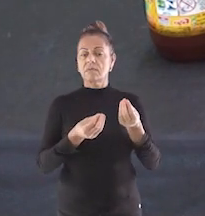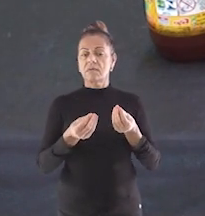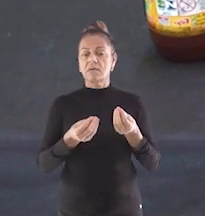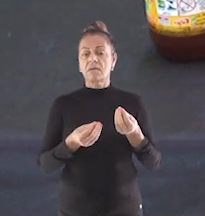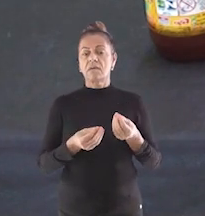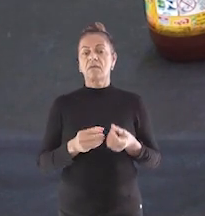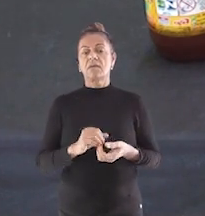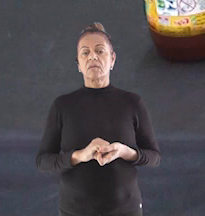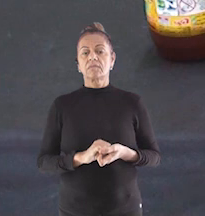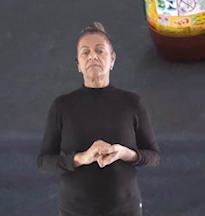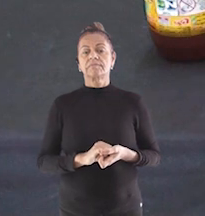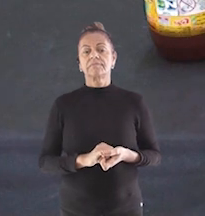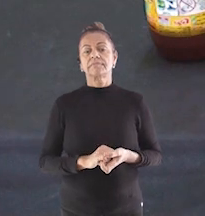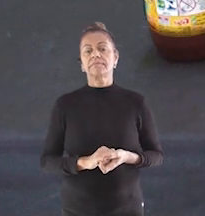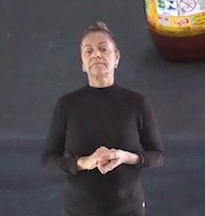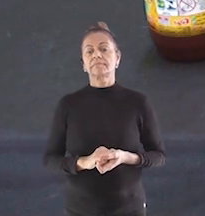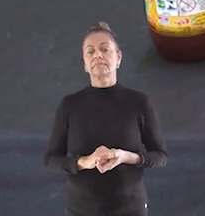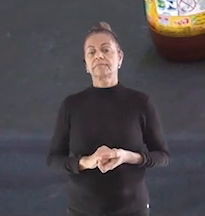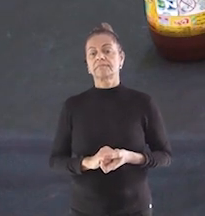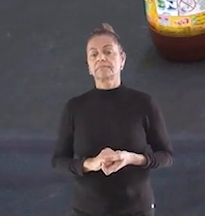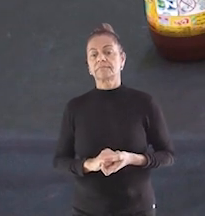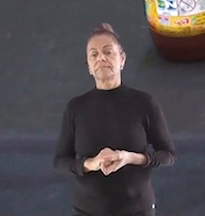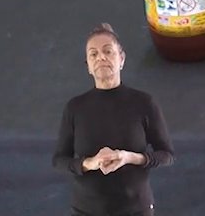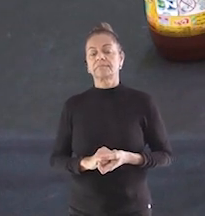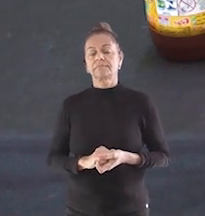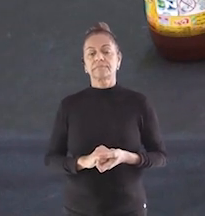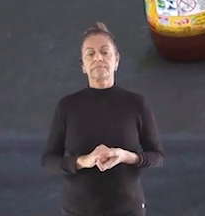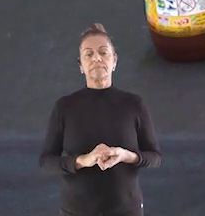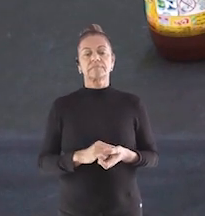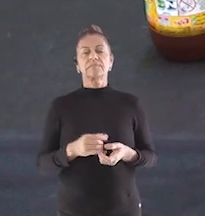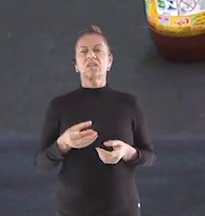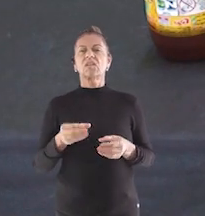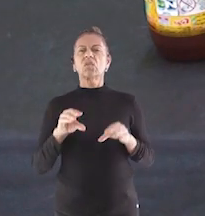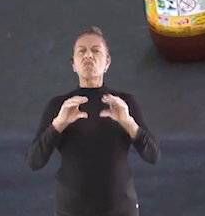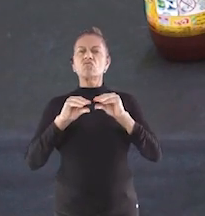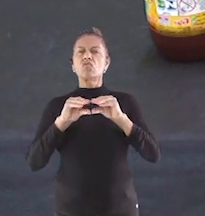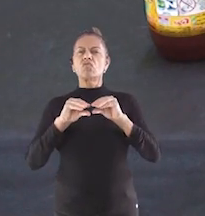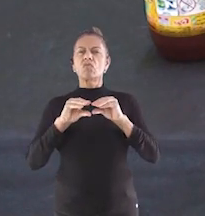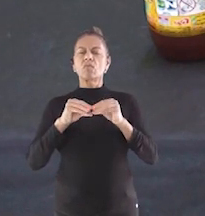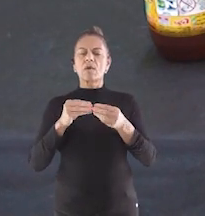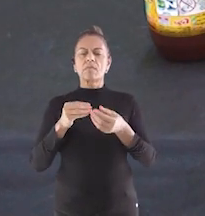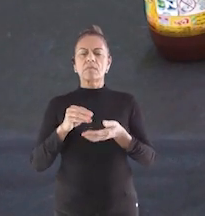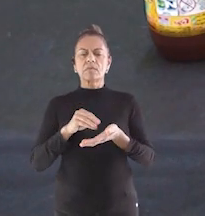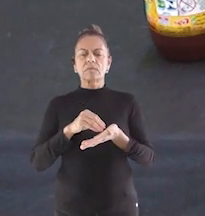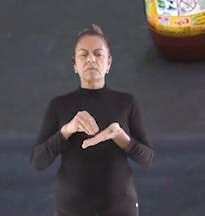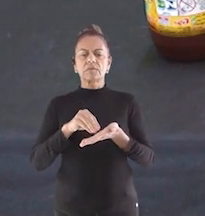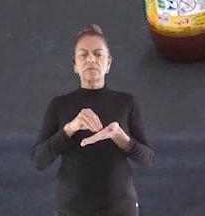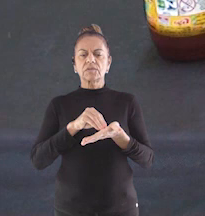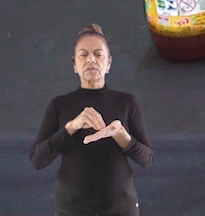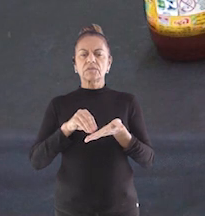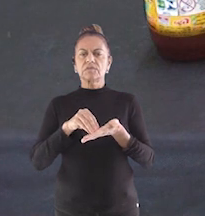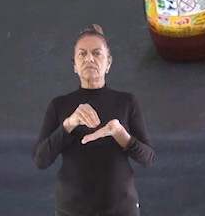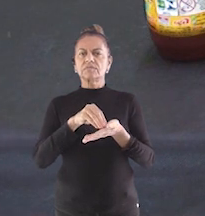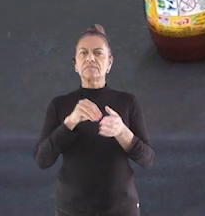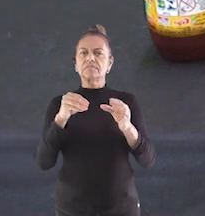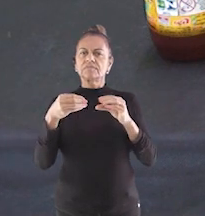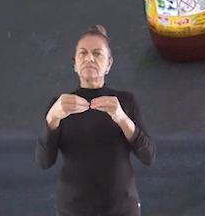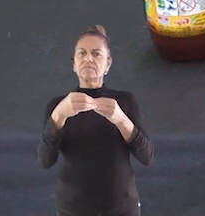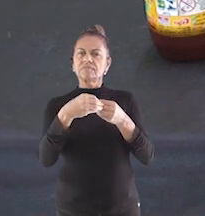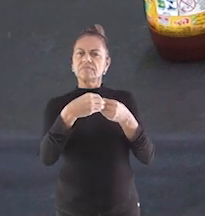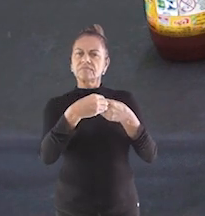Eu vou apenas demonstrar como eu fiz. Eu usei uma buchinha usada, uma bucha mesmo de pia.